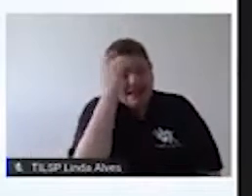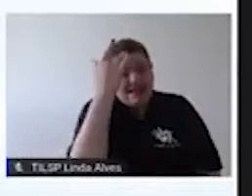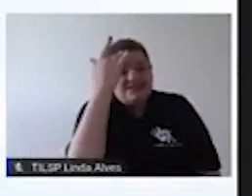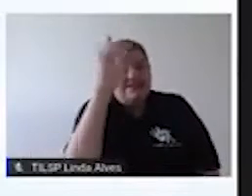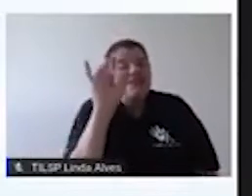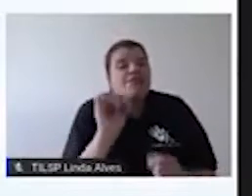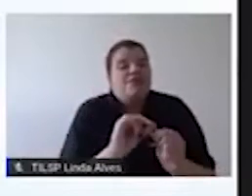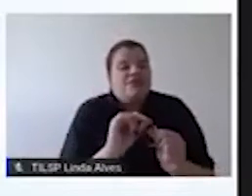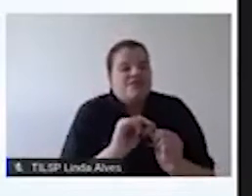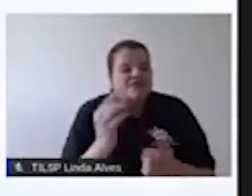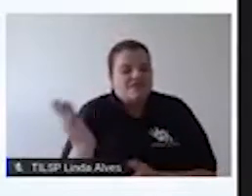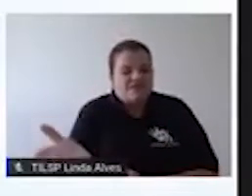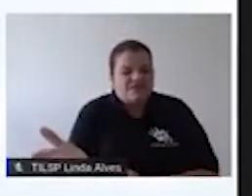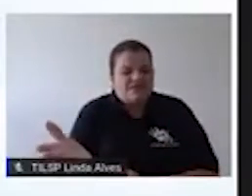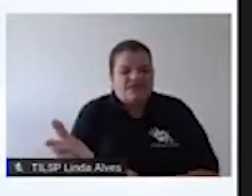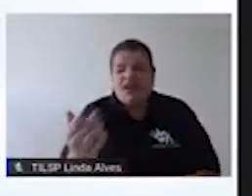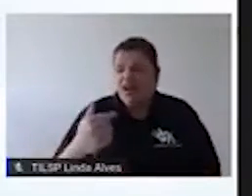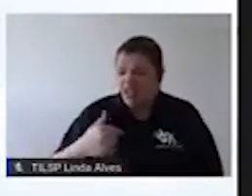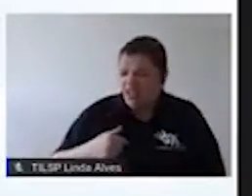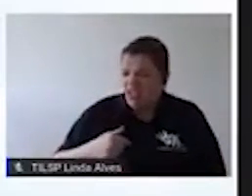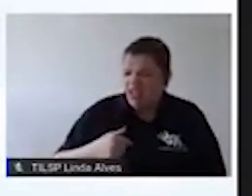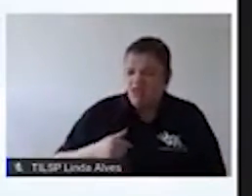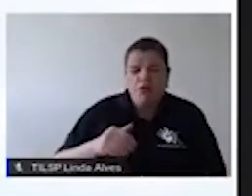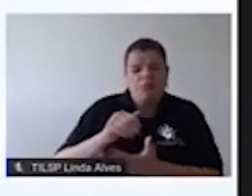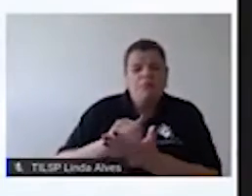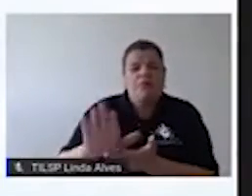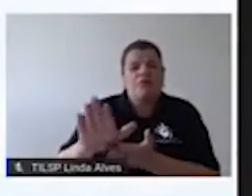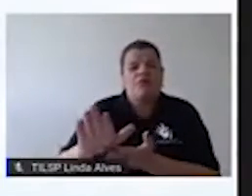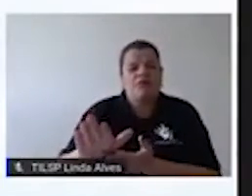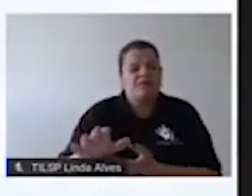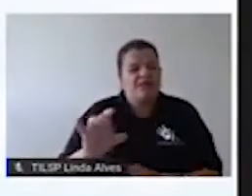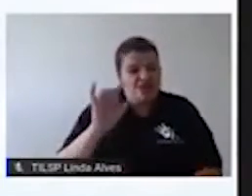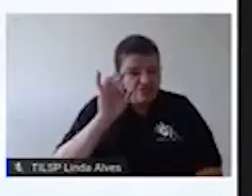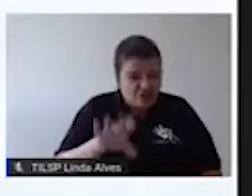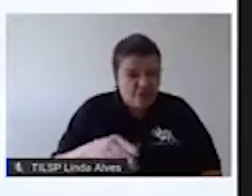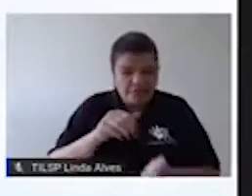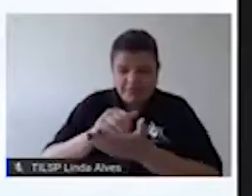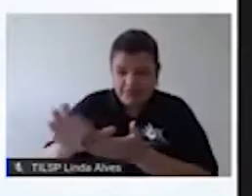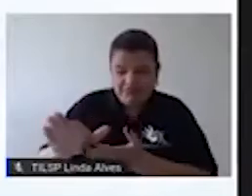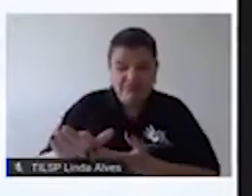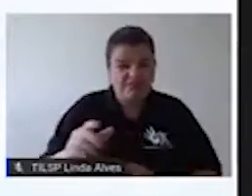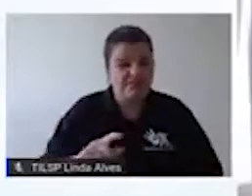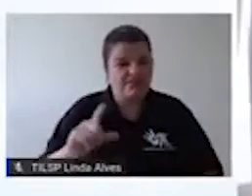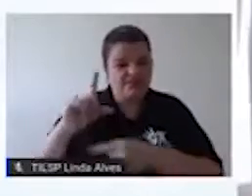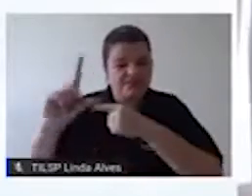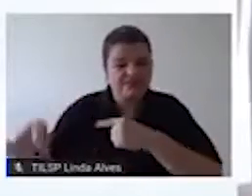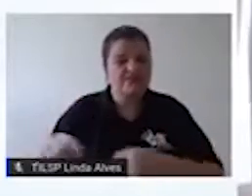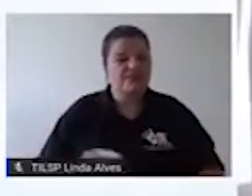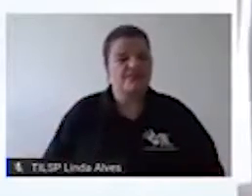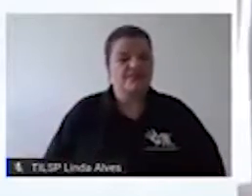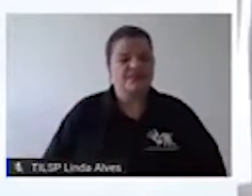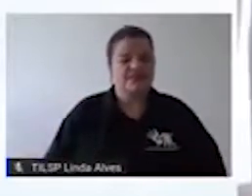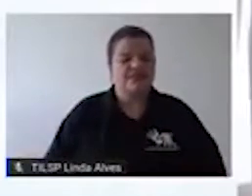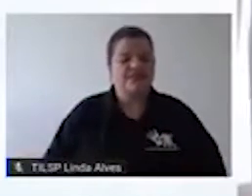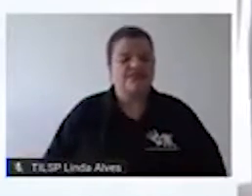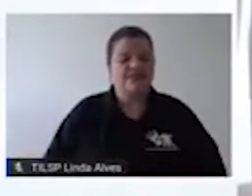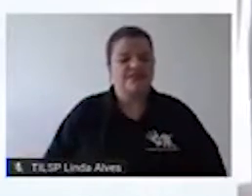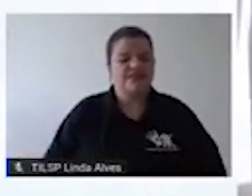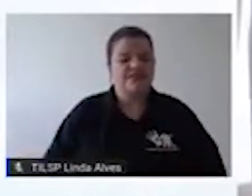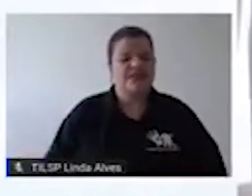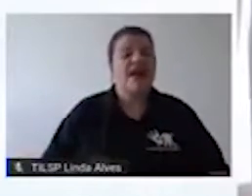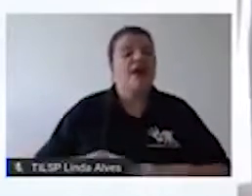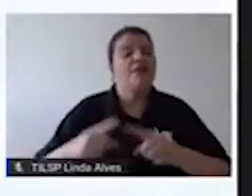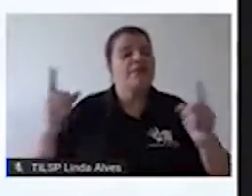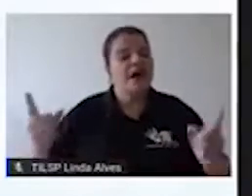com a mulher. Ela até mandou o agressor embora, mas não é só mandar o agressor embora. Ele tem que ser, ele tem